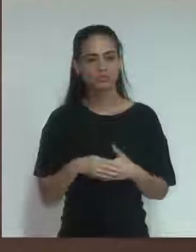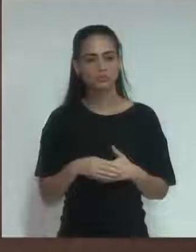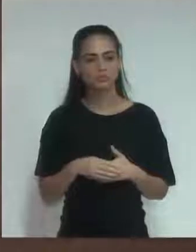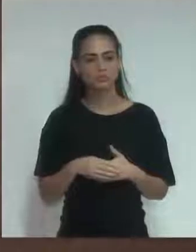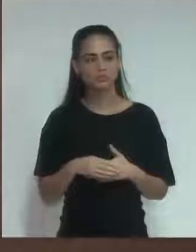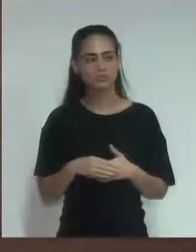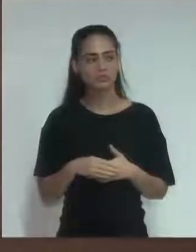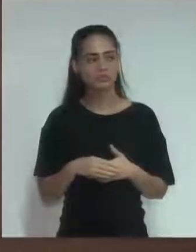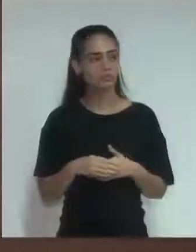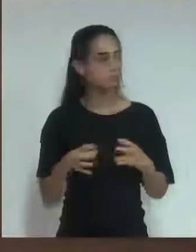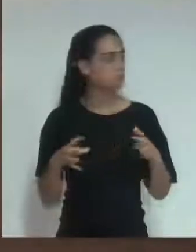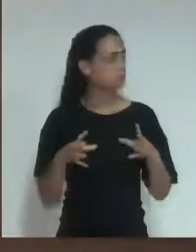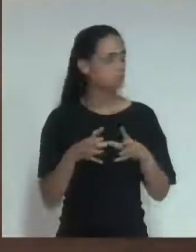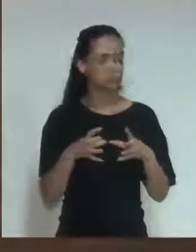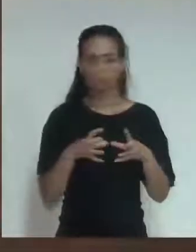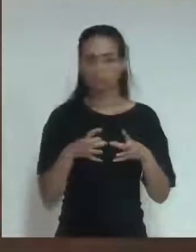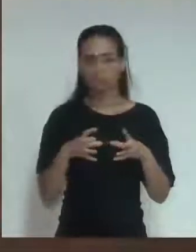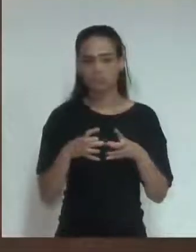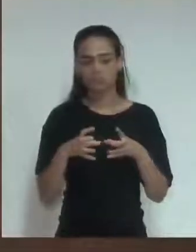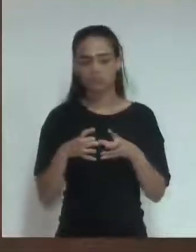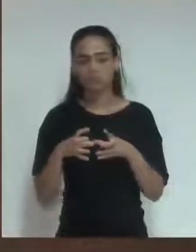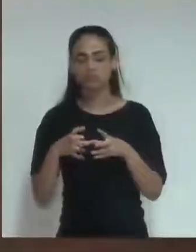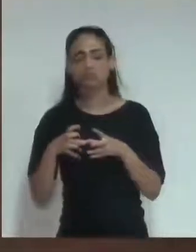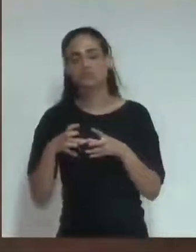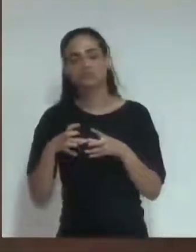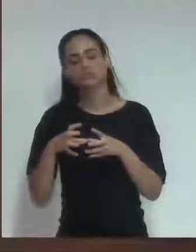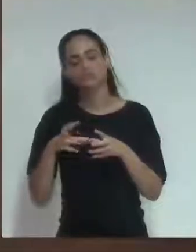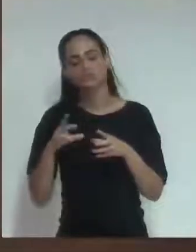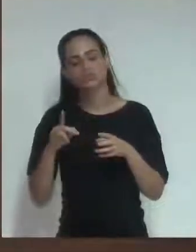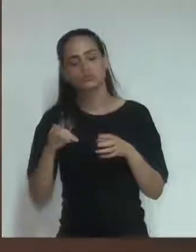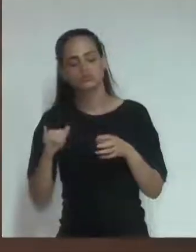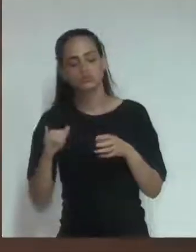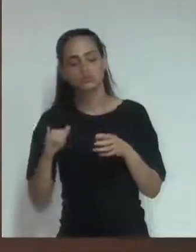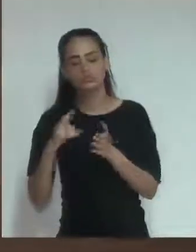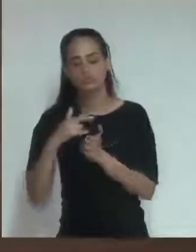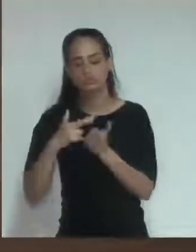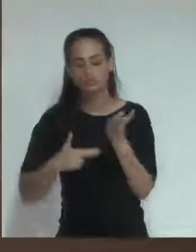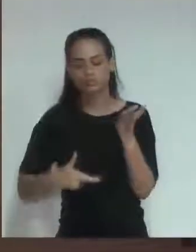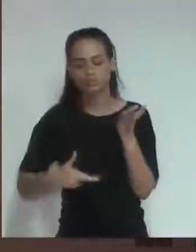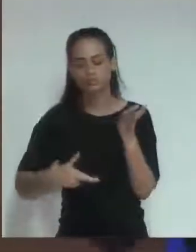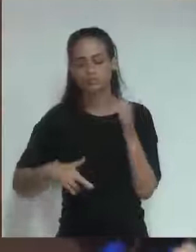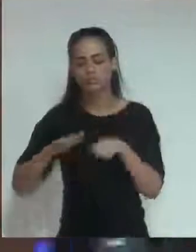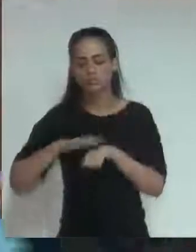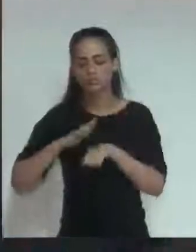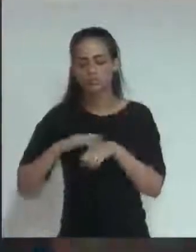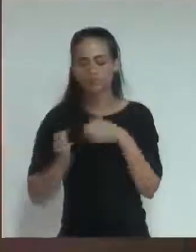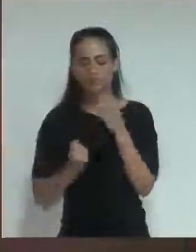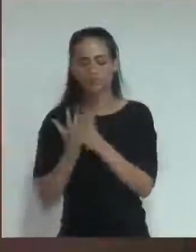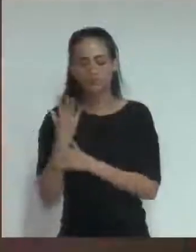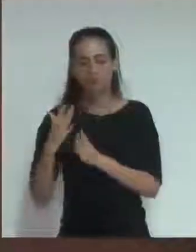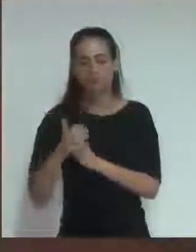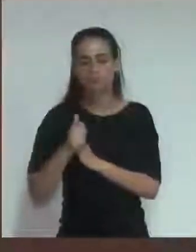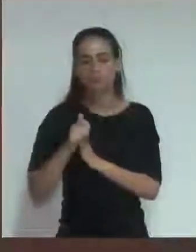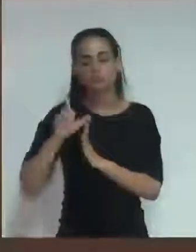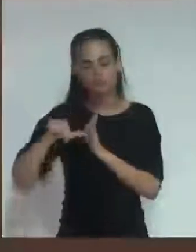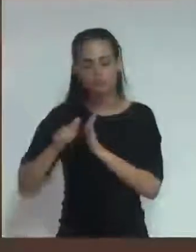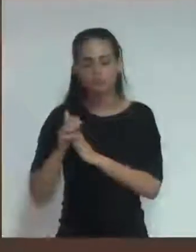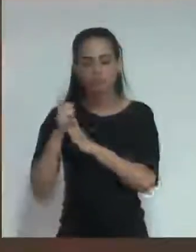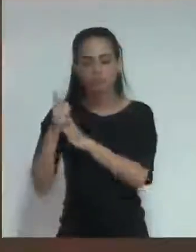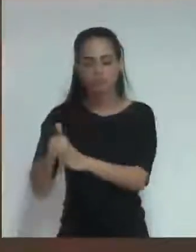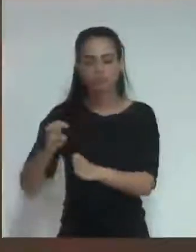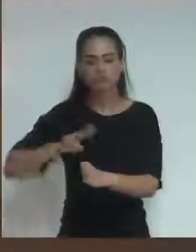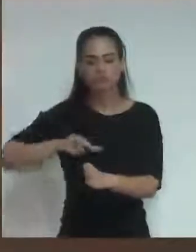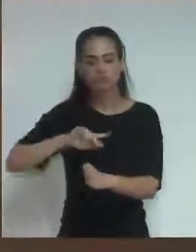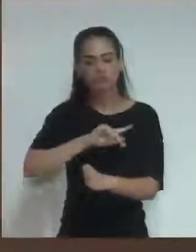a Comissão Parlamentar de Inquérito encaminhará relatório circunstanciado em suas conclusões para as devidas providências, entre outros órgãos, ao Ministério Público ou à